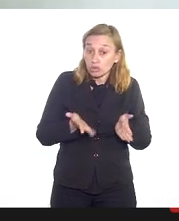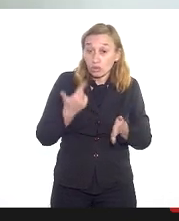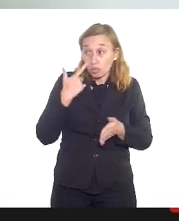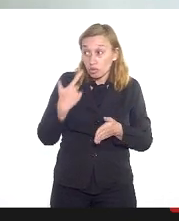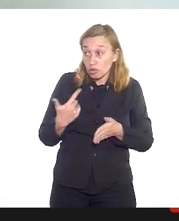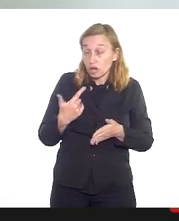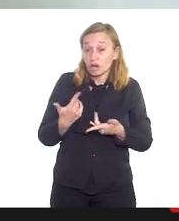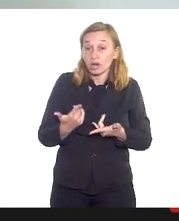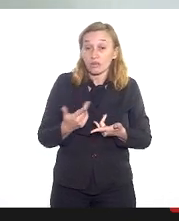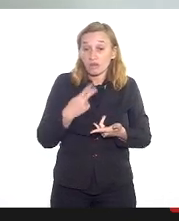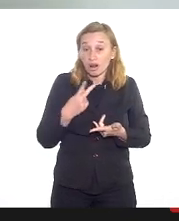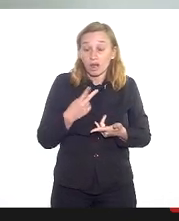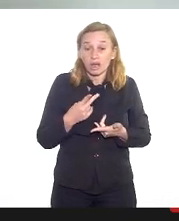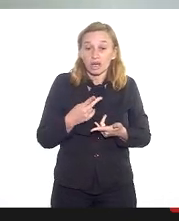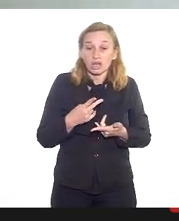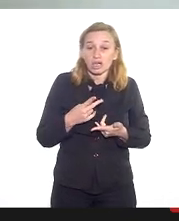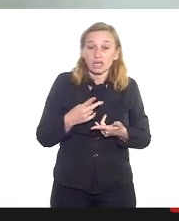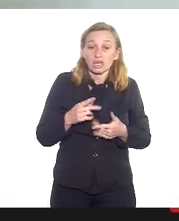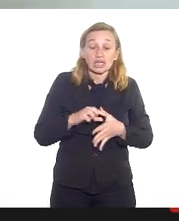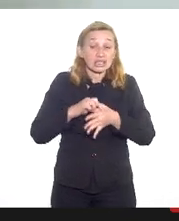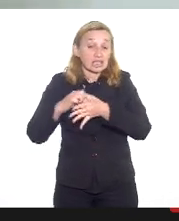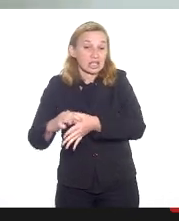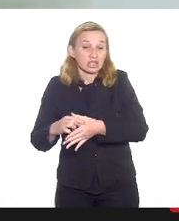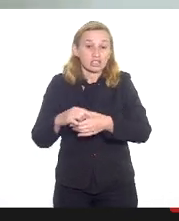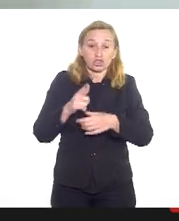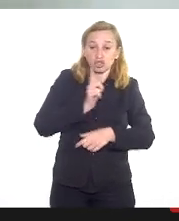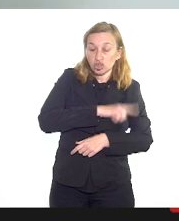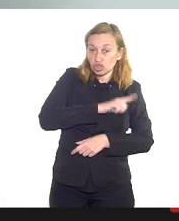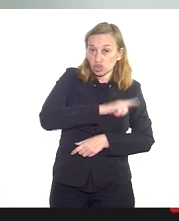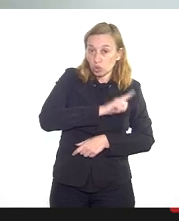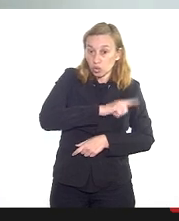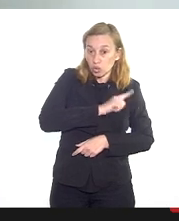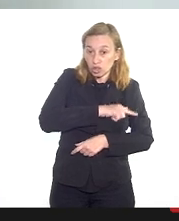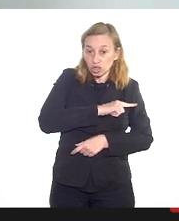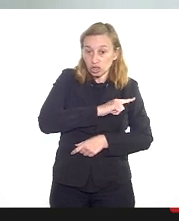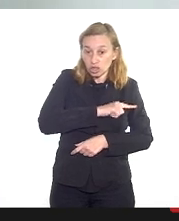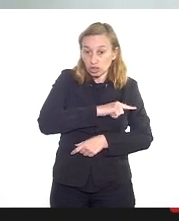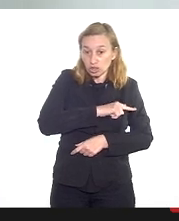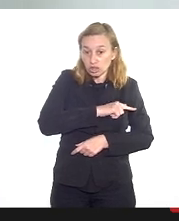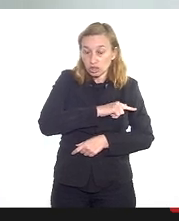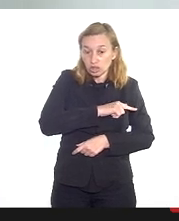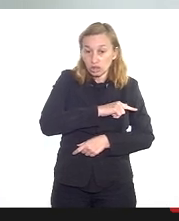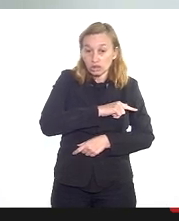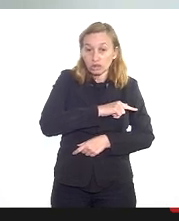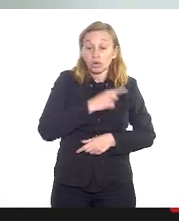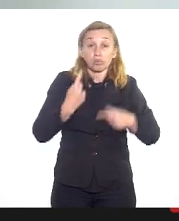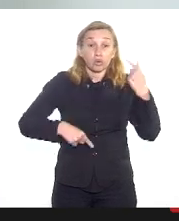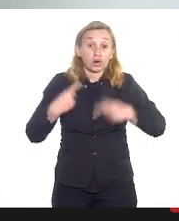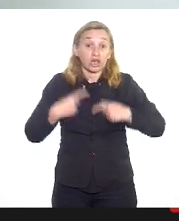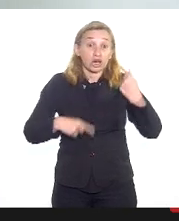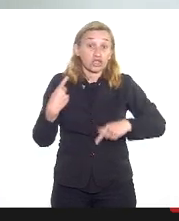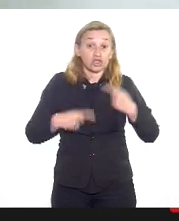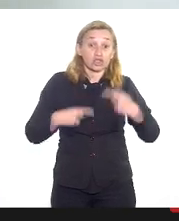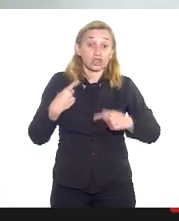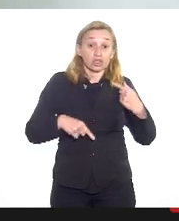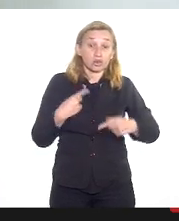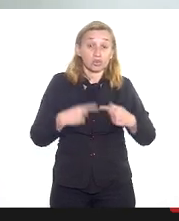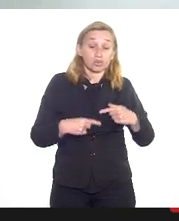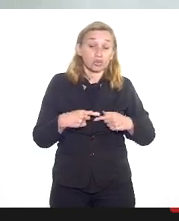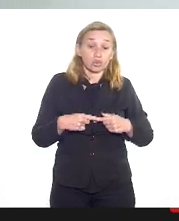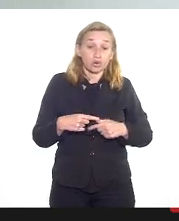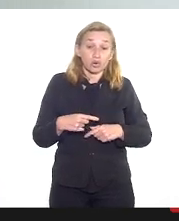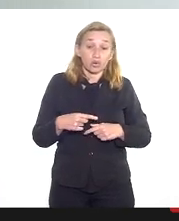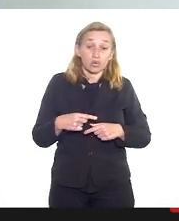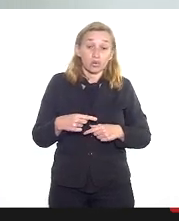assim, das lideranças, dos gestores, líderes, né, das pastas políticas, uma intenção ou